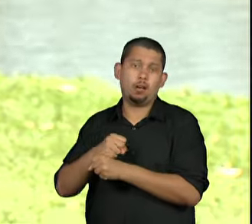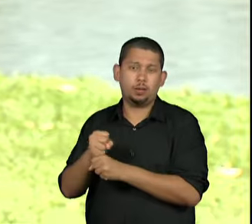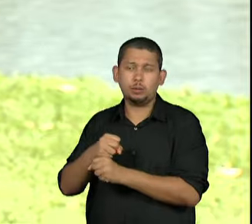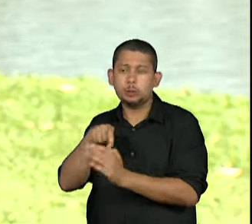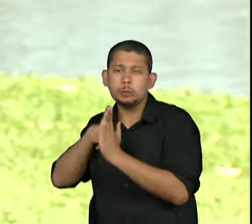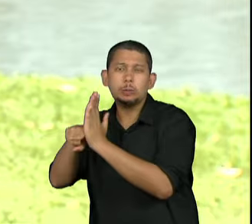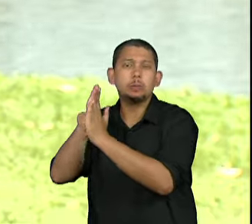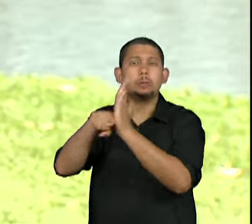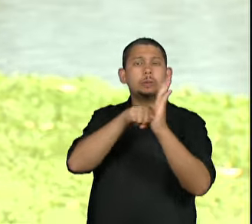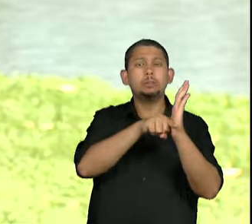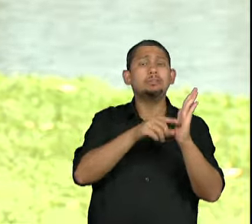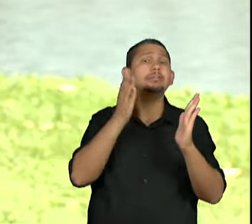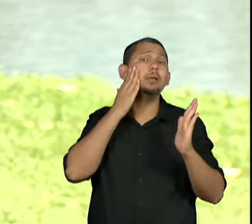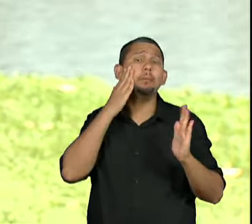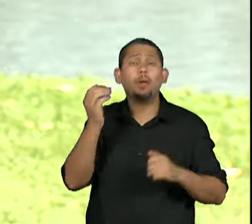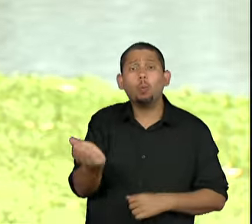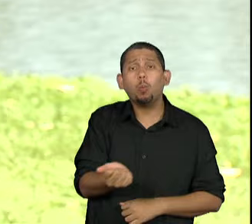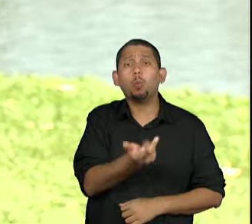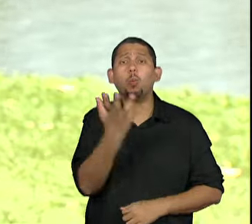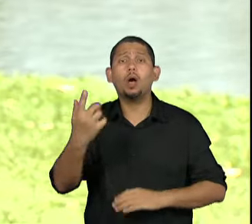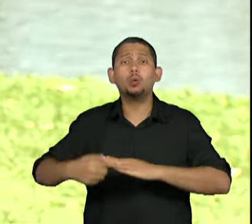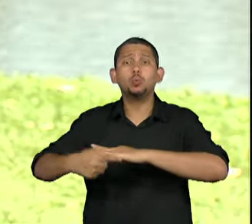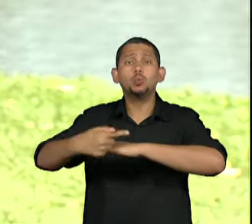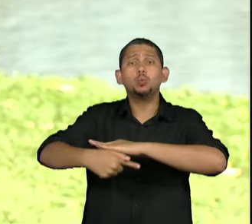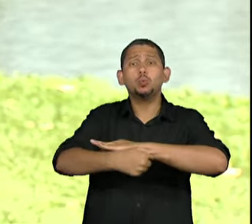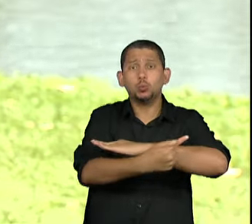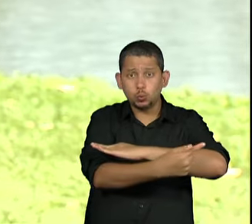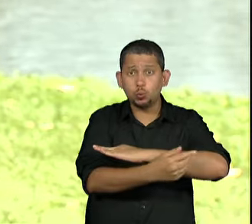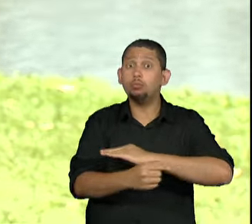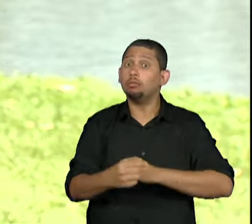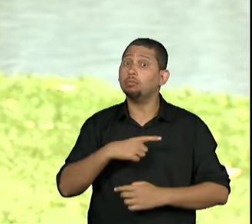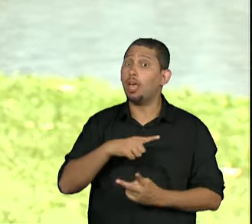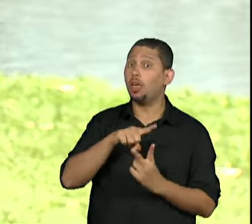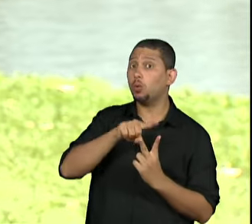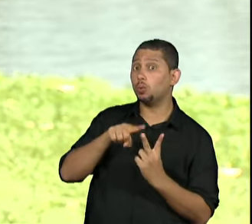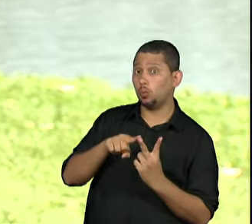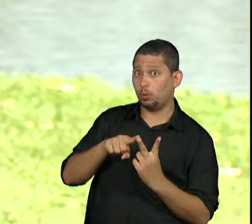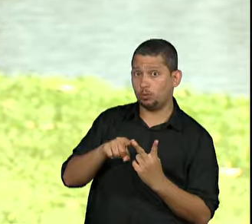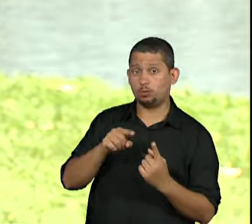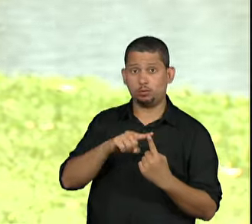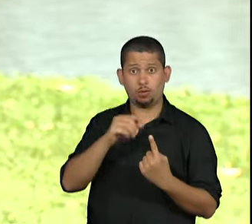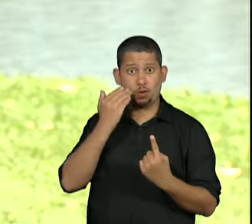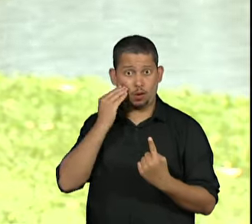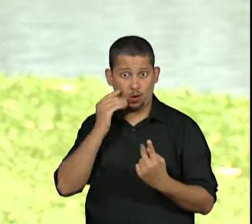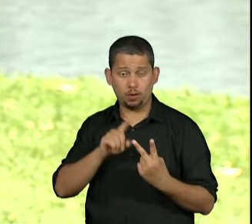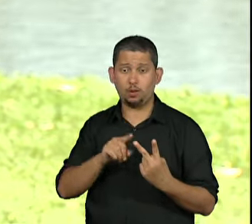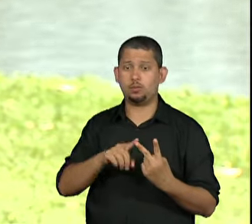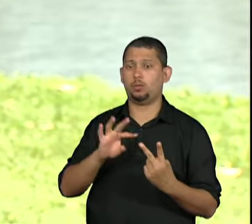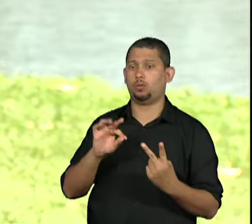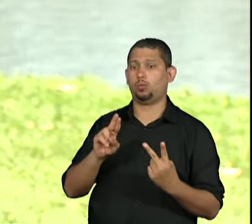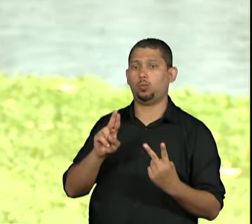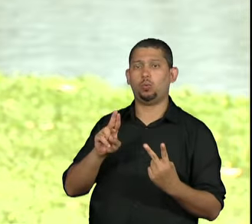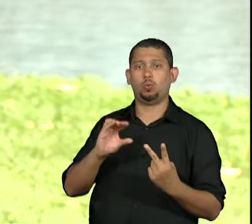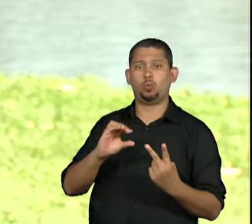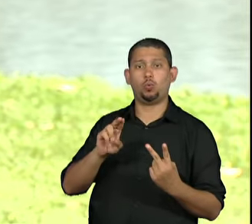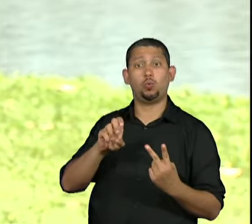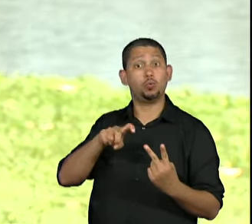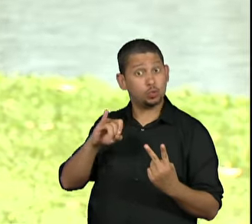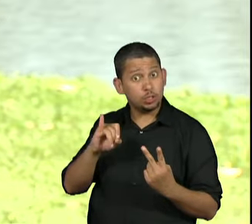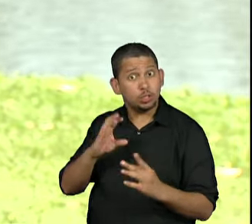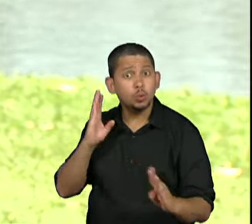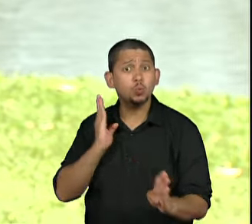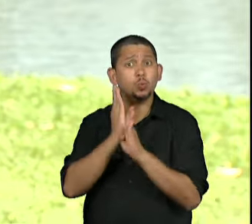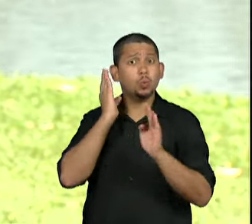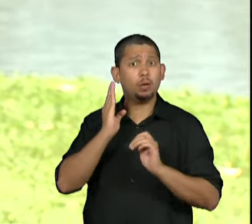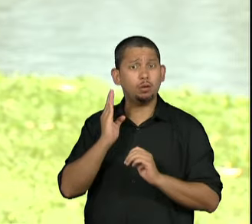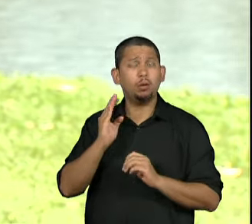levantamento populacional das 2 espécies de botos amazônicos. Foi justamente essa pesquisa que constatou a queda